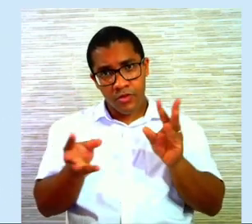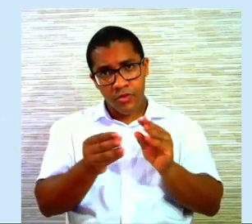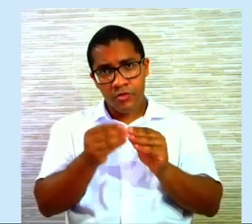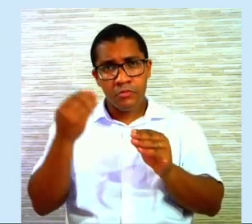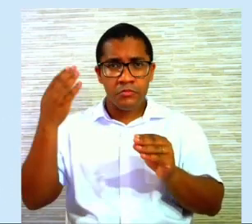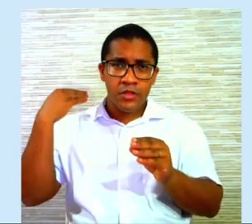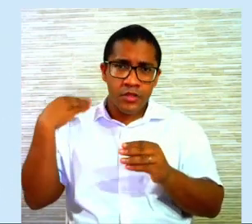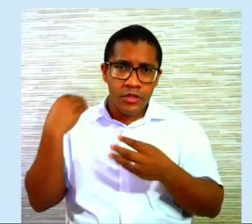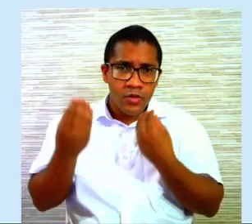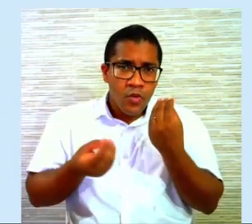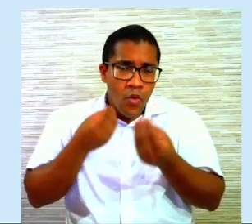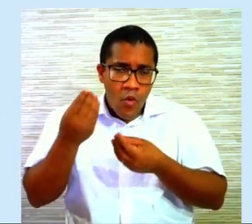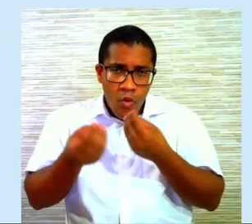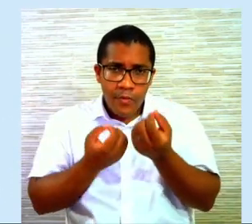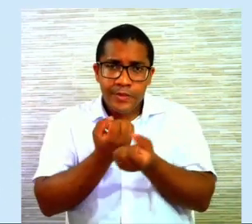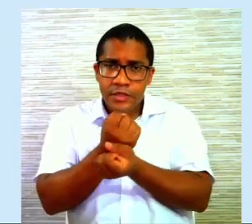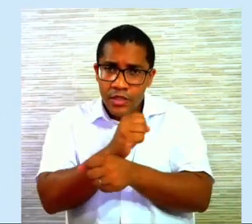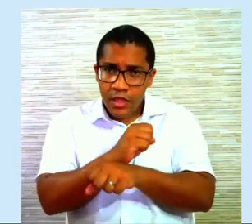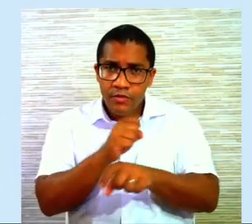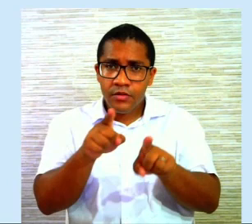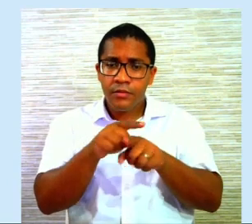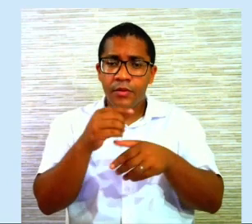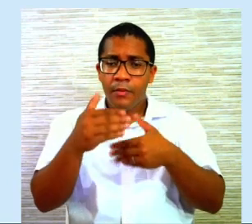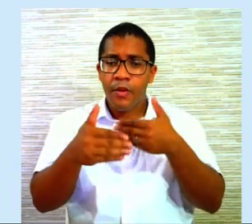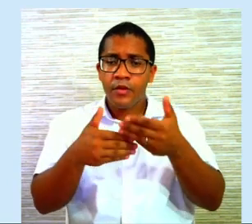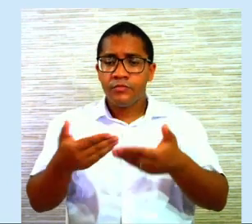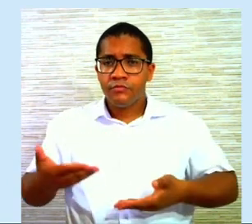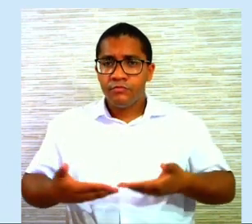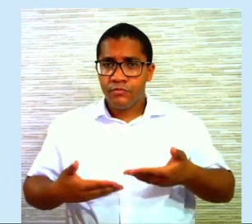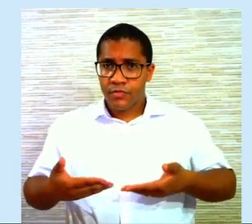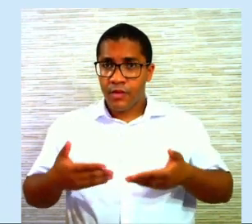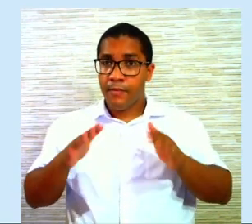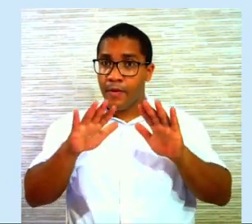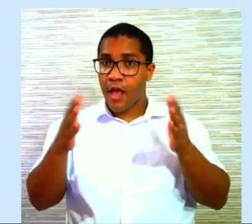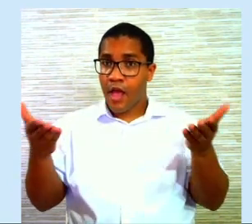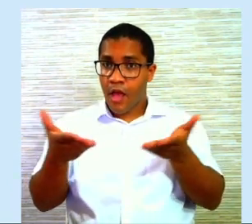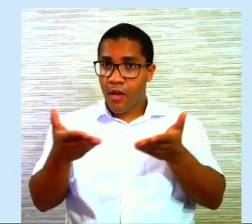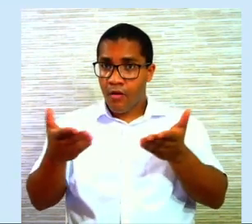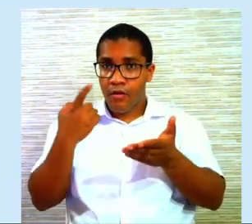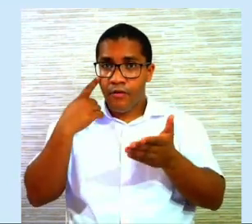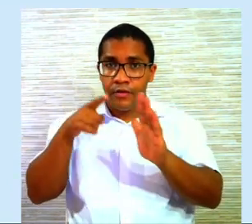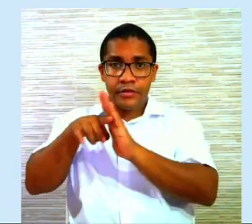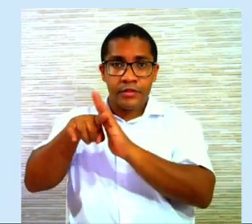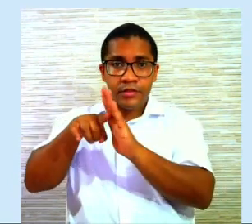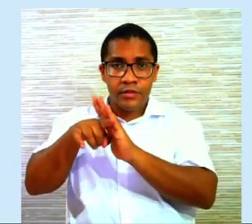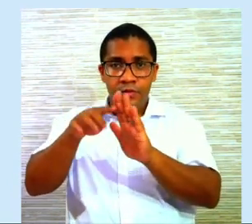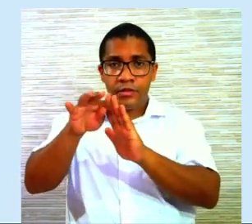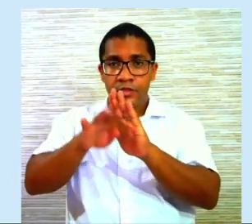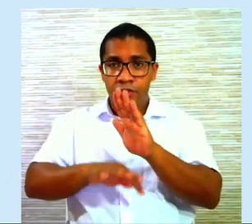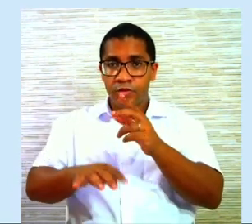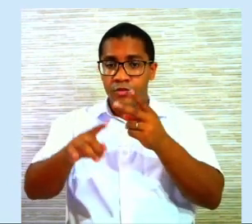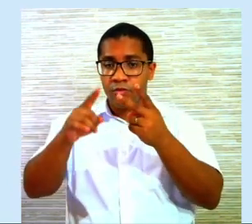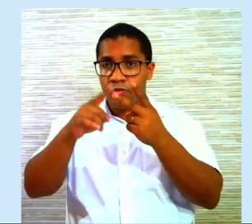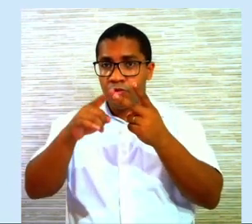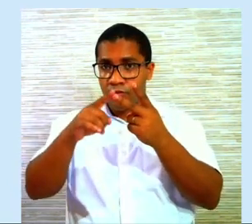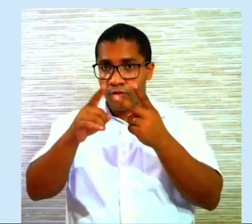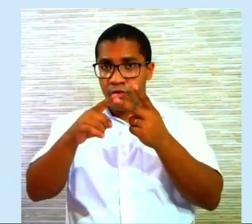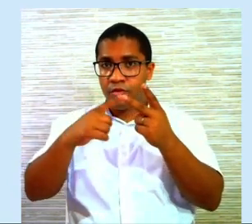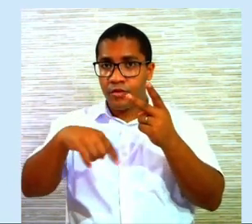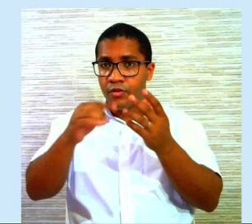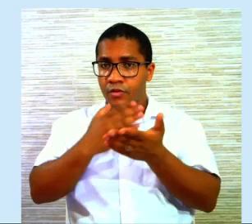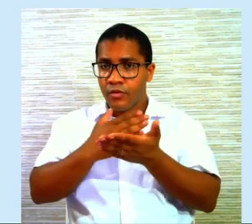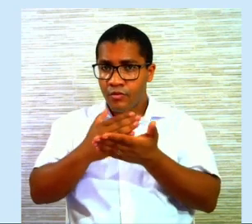na antiguidade, falando um pouco simplesmente do processo de servidão. E agora analisem aí o texto 2, para a gente começar a